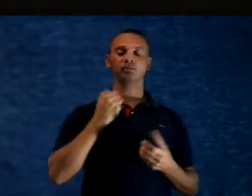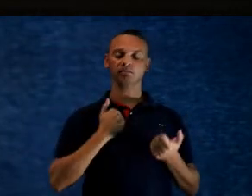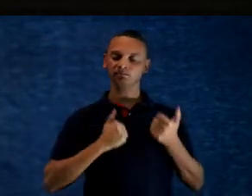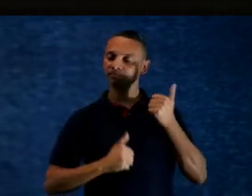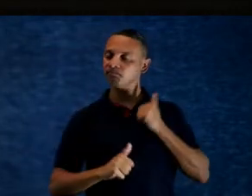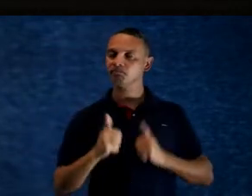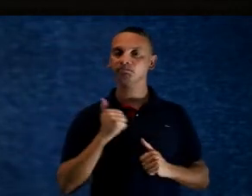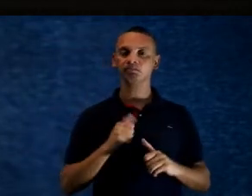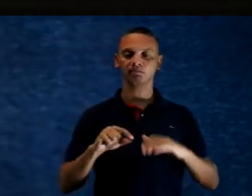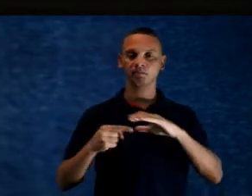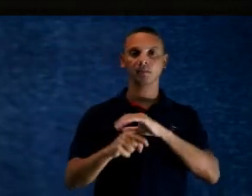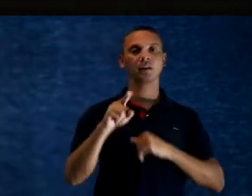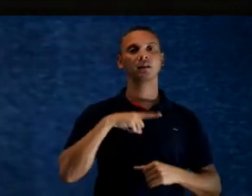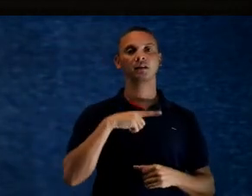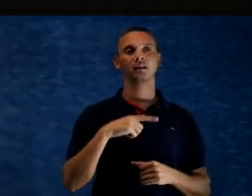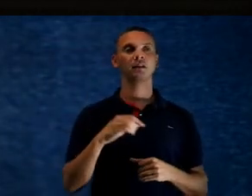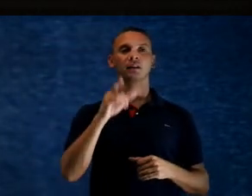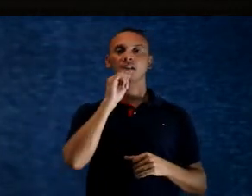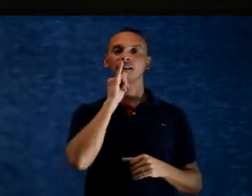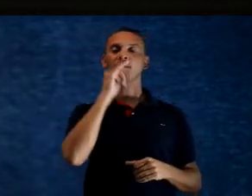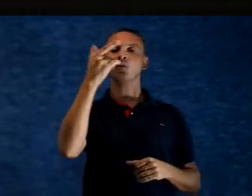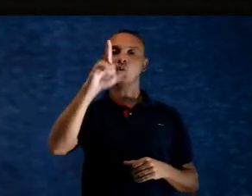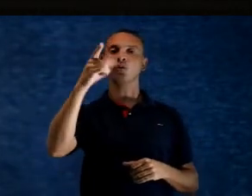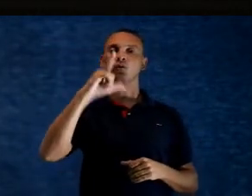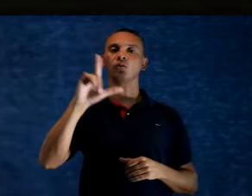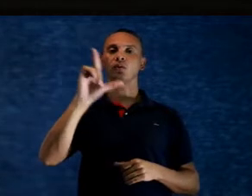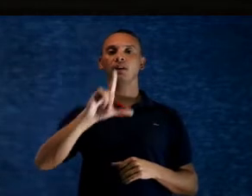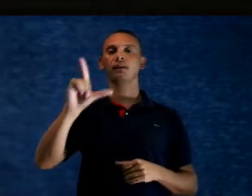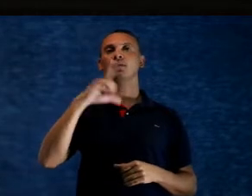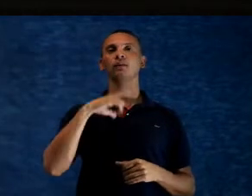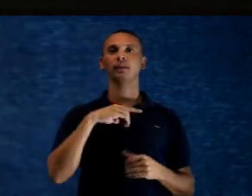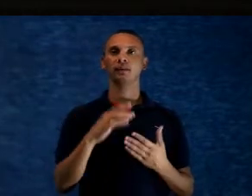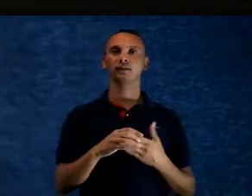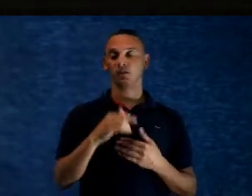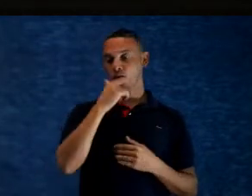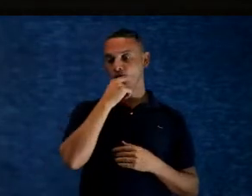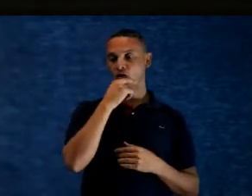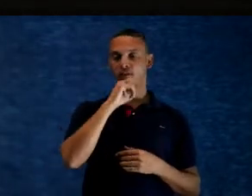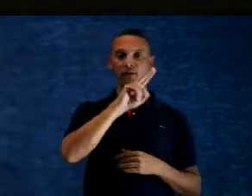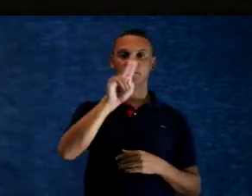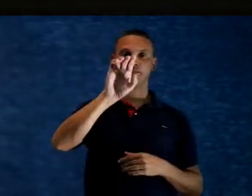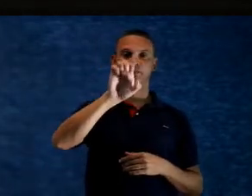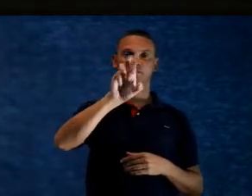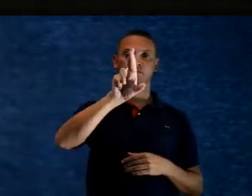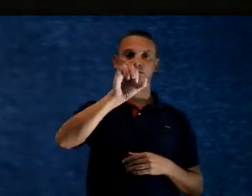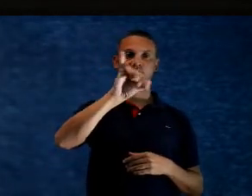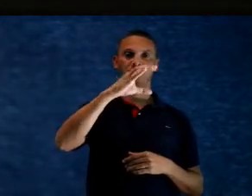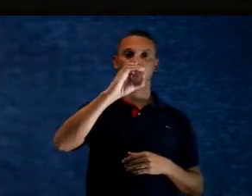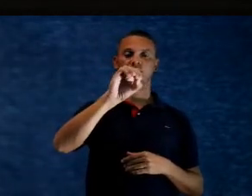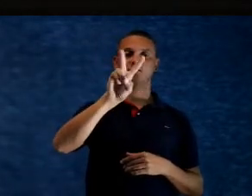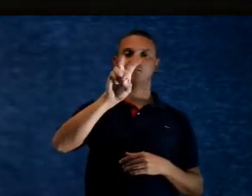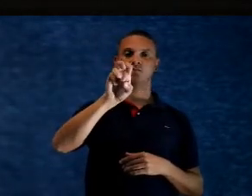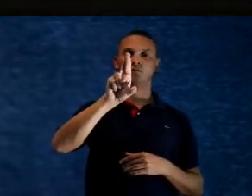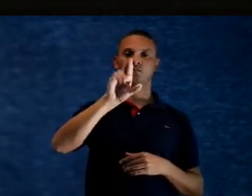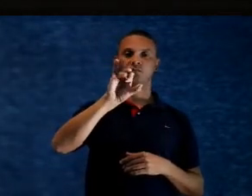conversa, Érico Veríssimo, ele, nas suas memórias, chamadas Solo de Clarineta, né? São